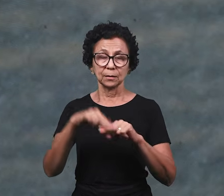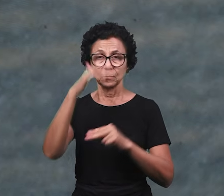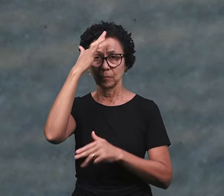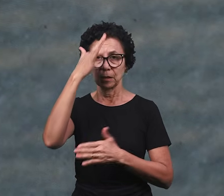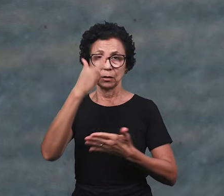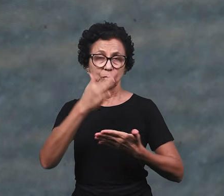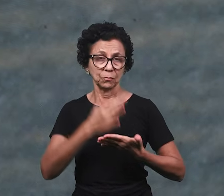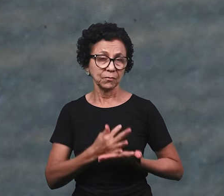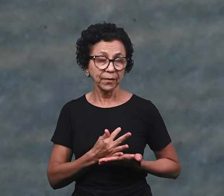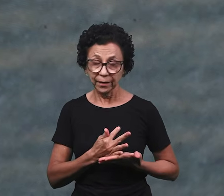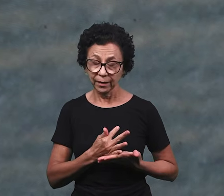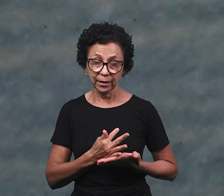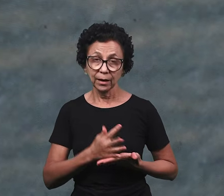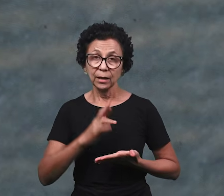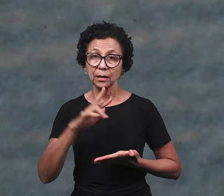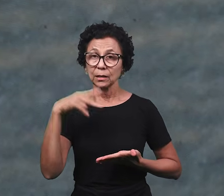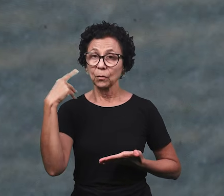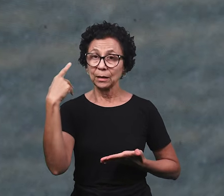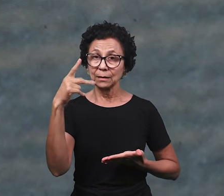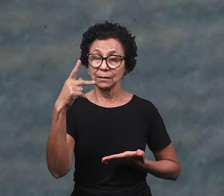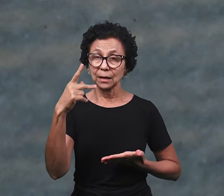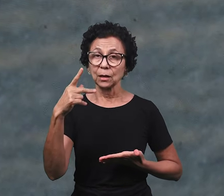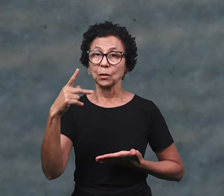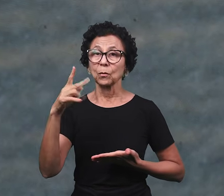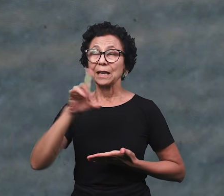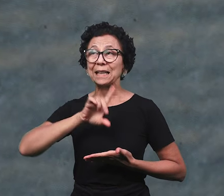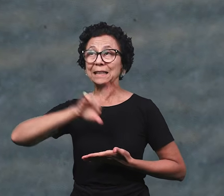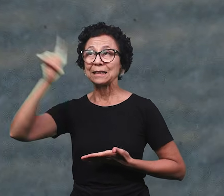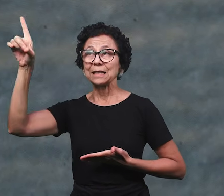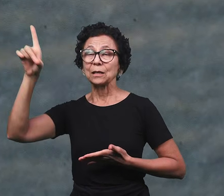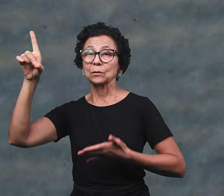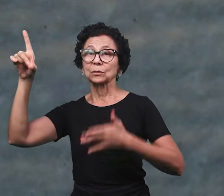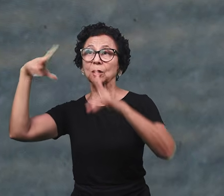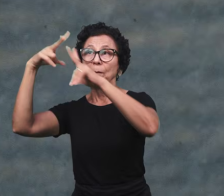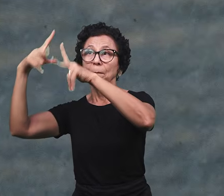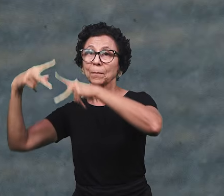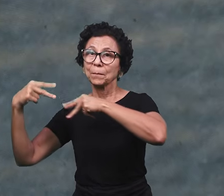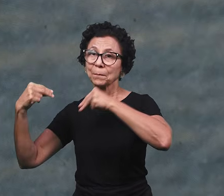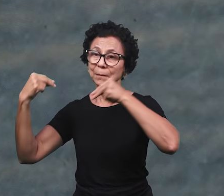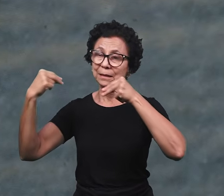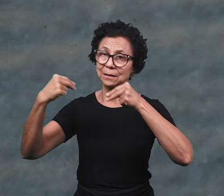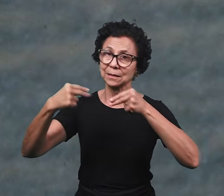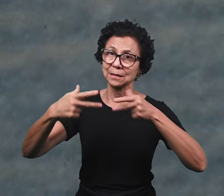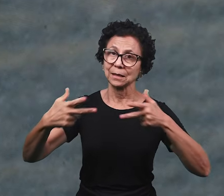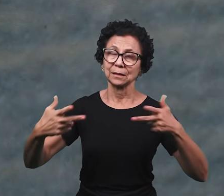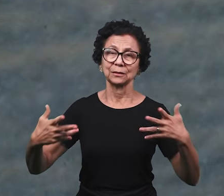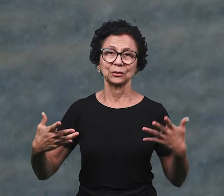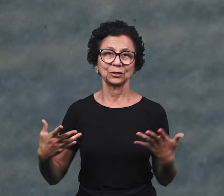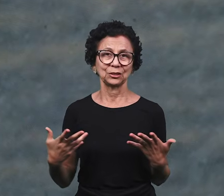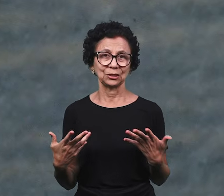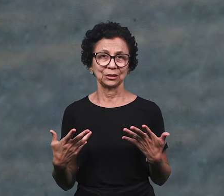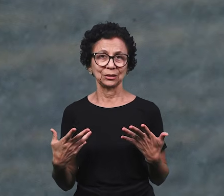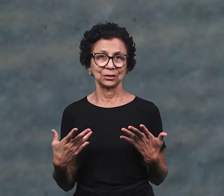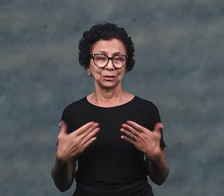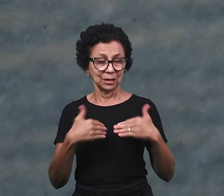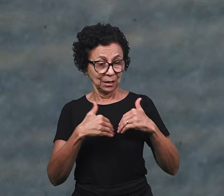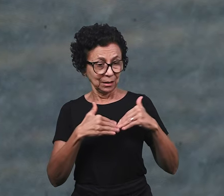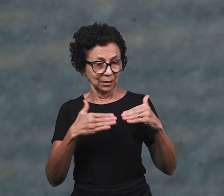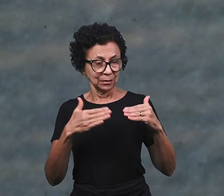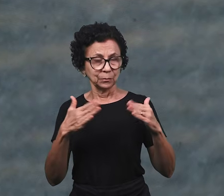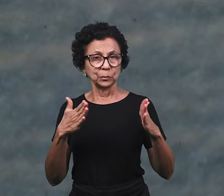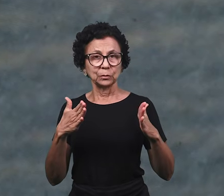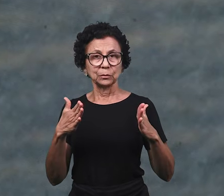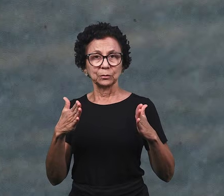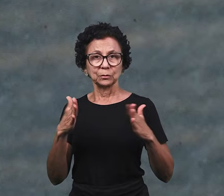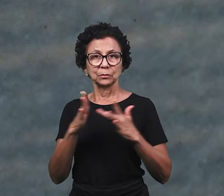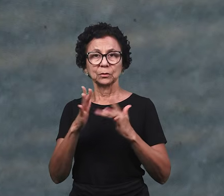vós, é dom de Deus. Então você falou assim, é o amor de Deus. Quando nós abrimos o coração, o Senhor